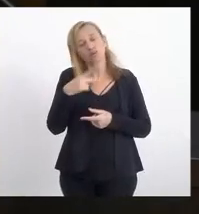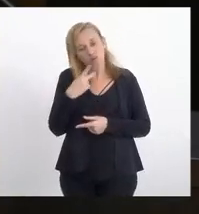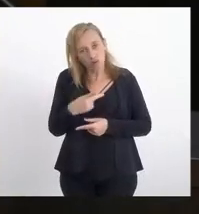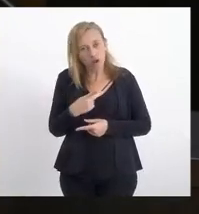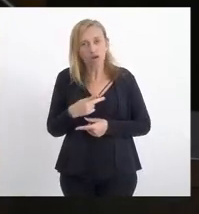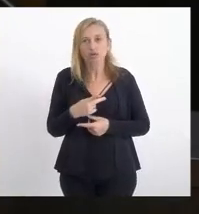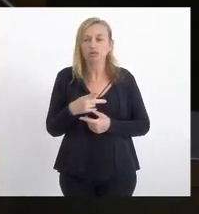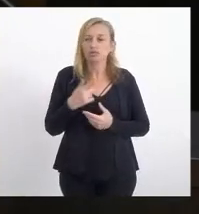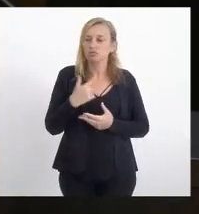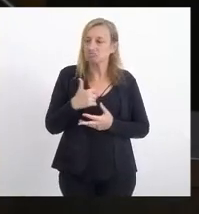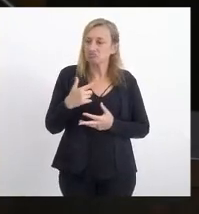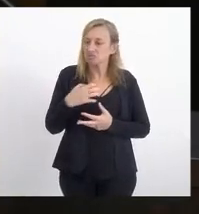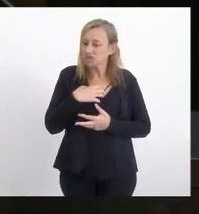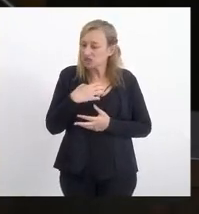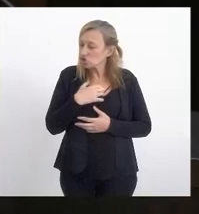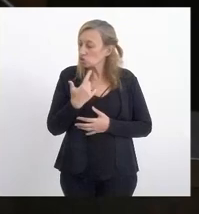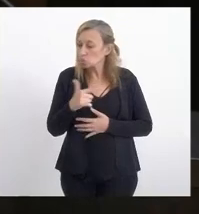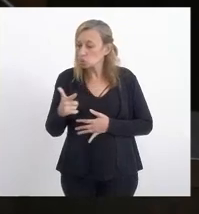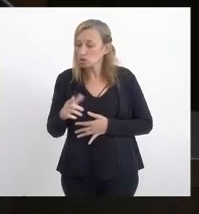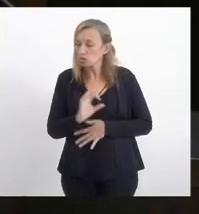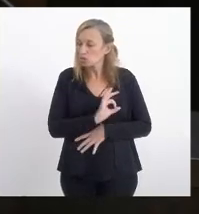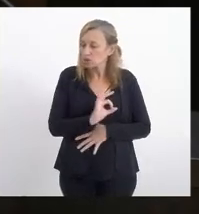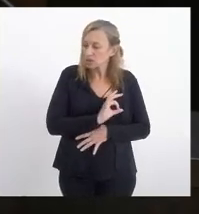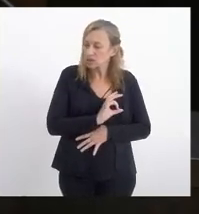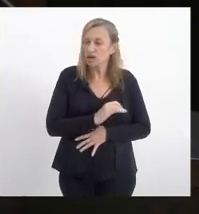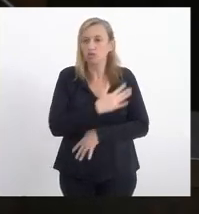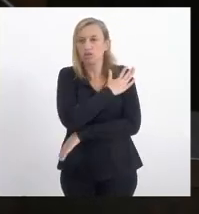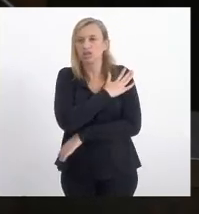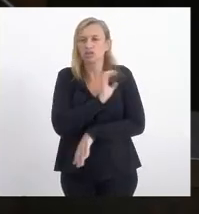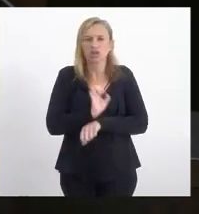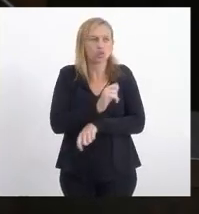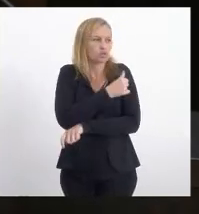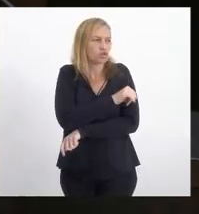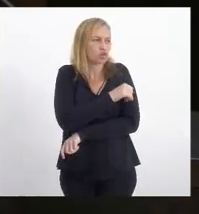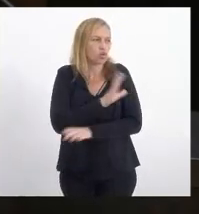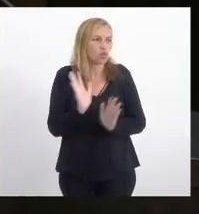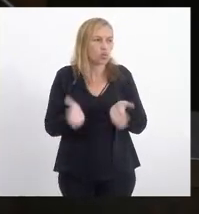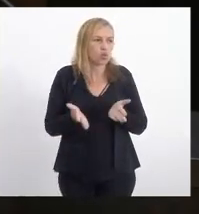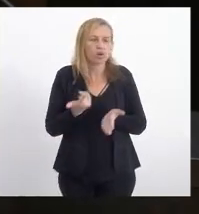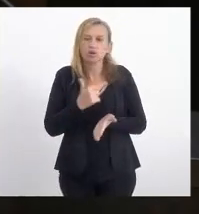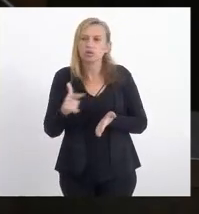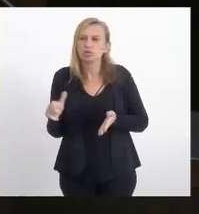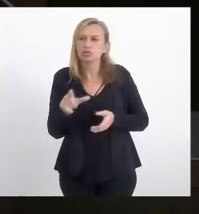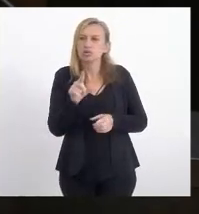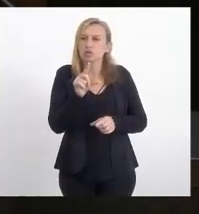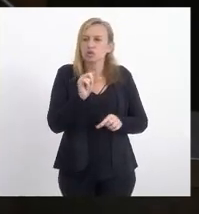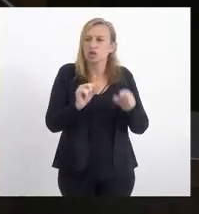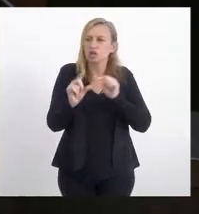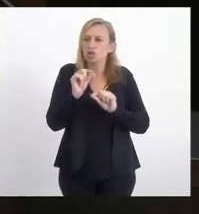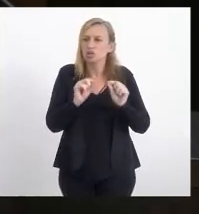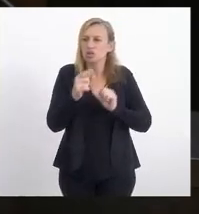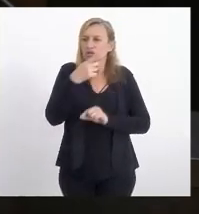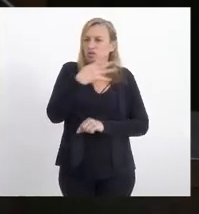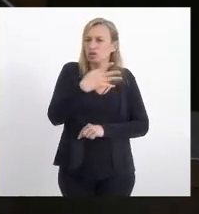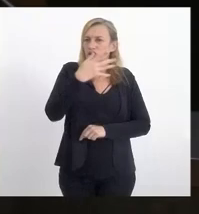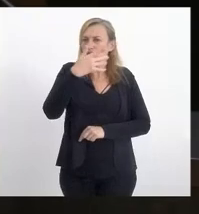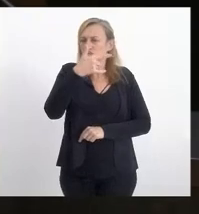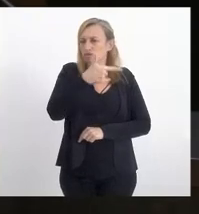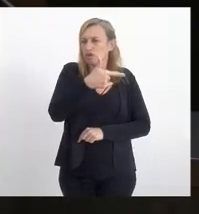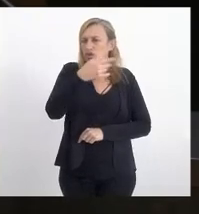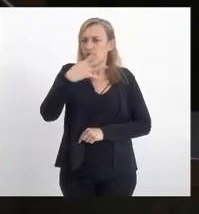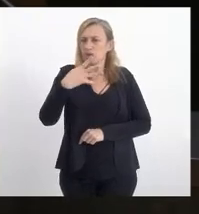que não faz mais nenhum sentido policial militar o estado Rio de Janeiro hoje não tem a escala 24 por cento até dois